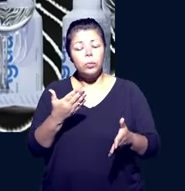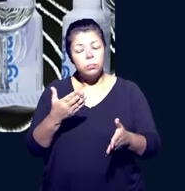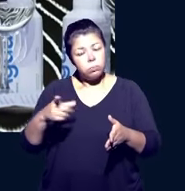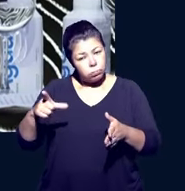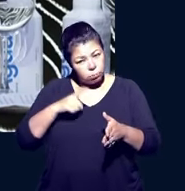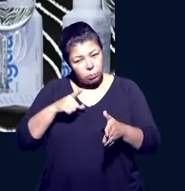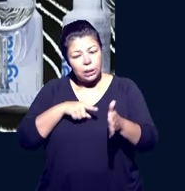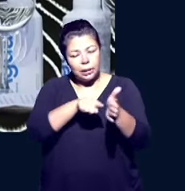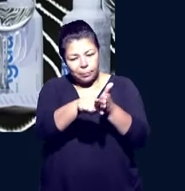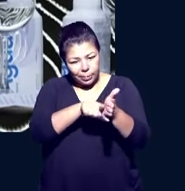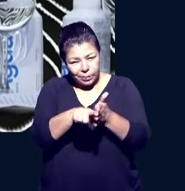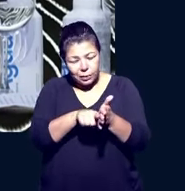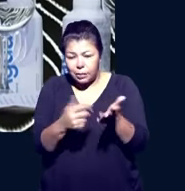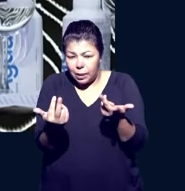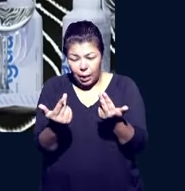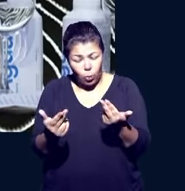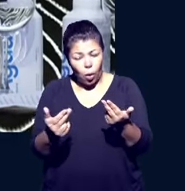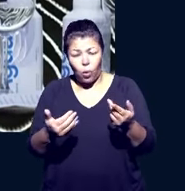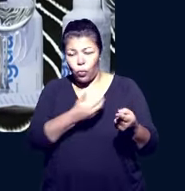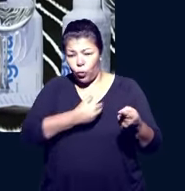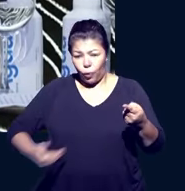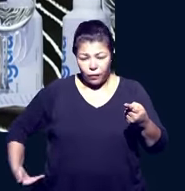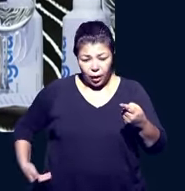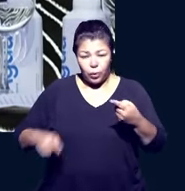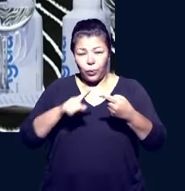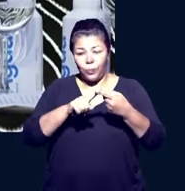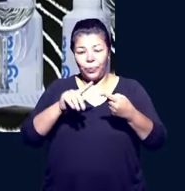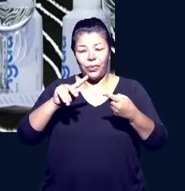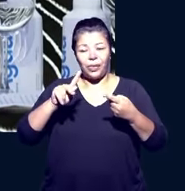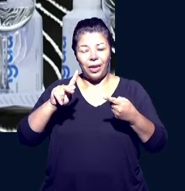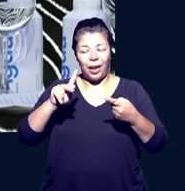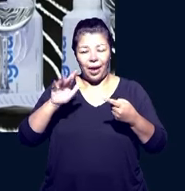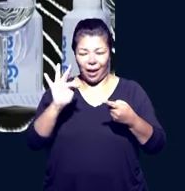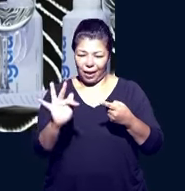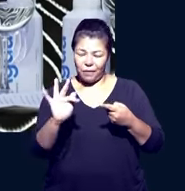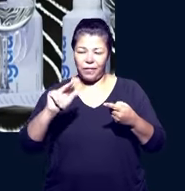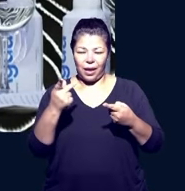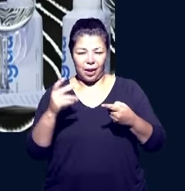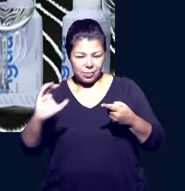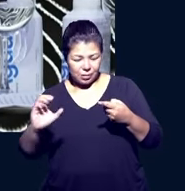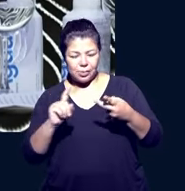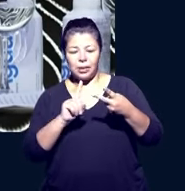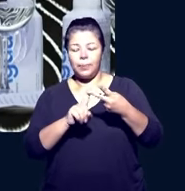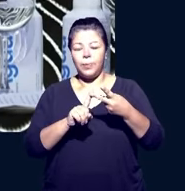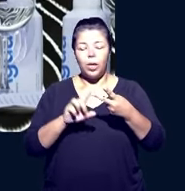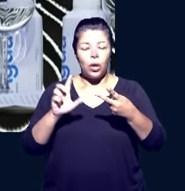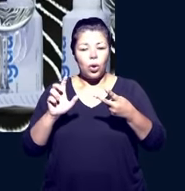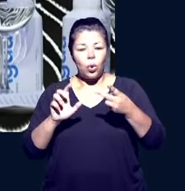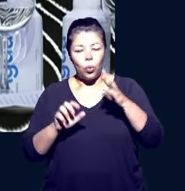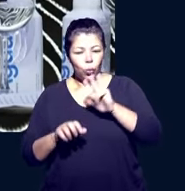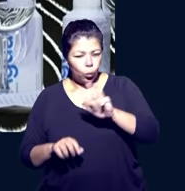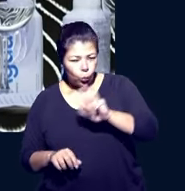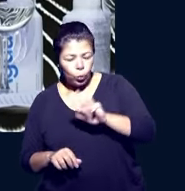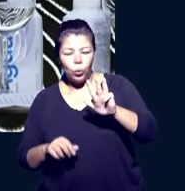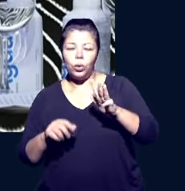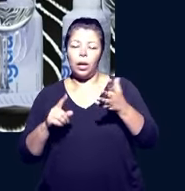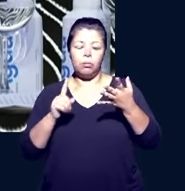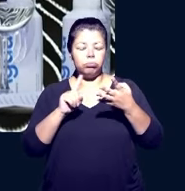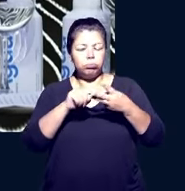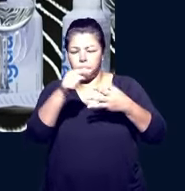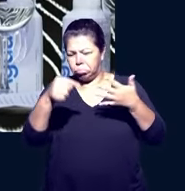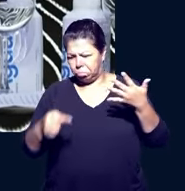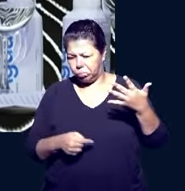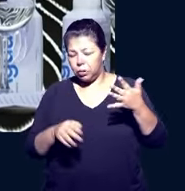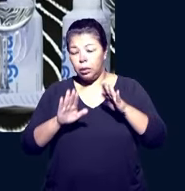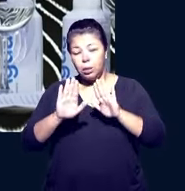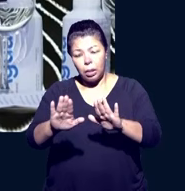já tinha feito no governo Lula como fez no governo passado eh mas as pessoas que não gostam de agora o Supremo se mete em tudo não a constituição